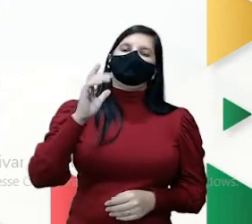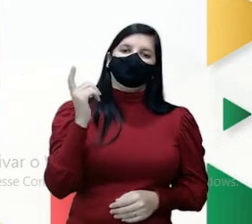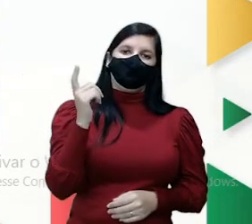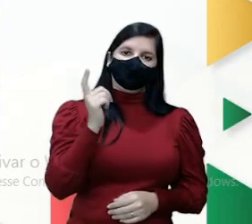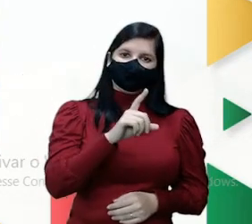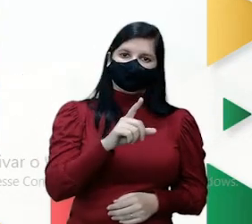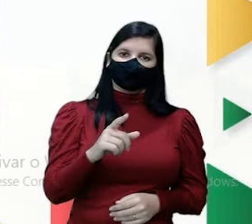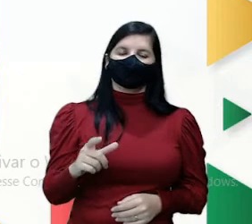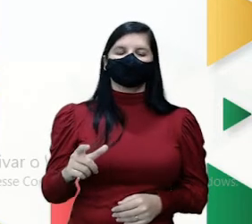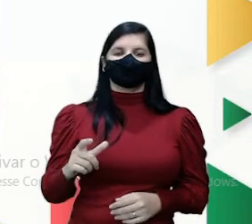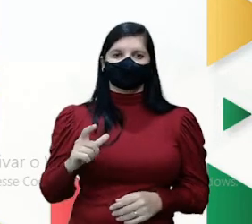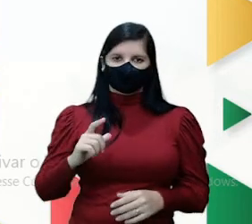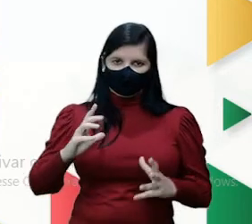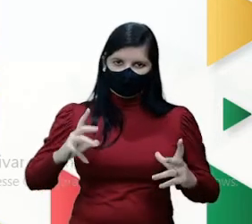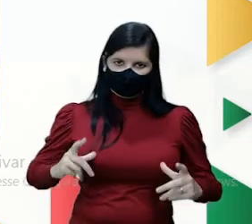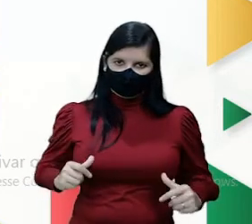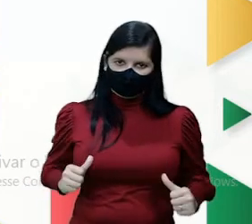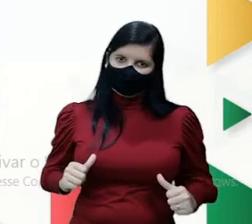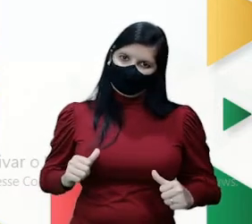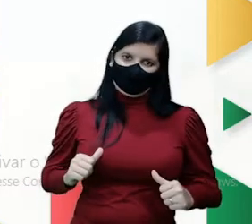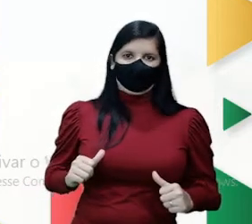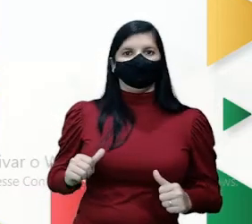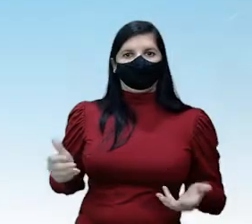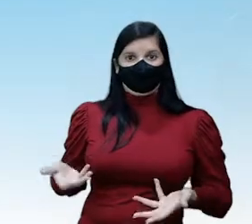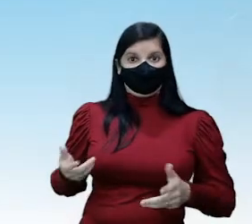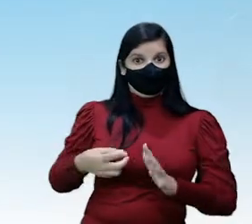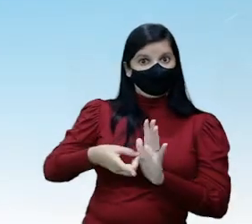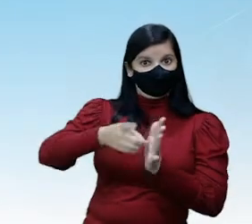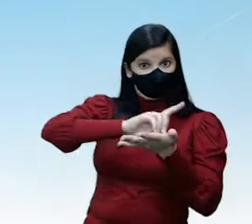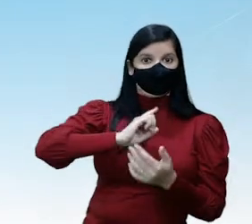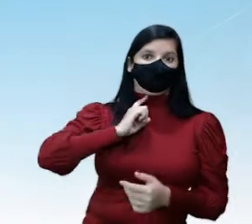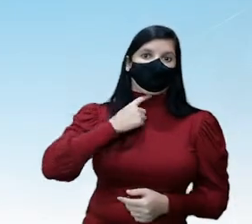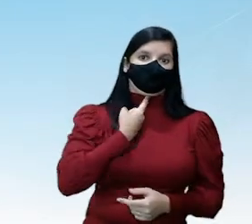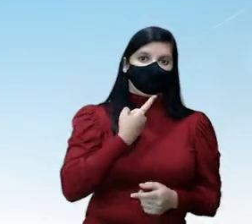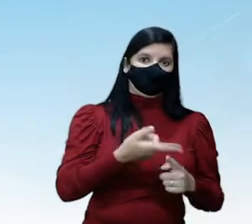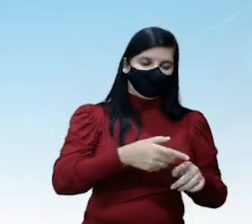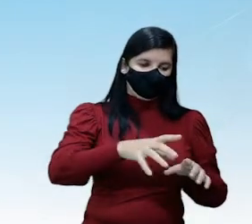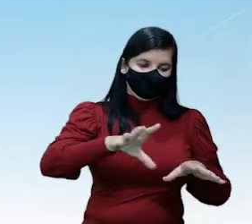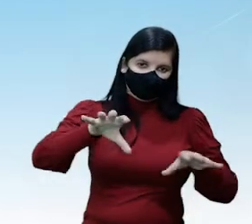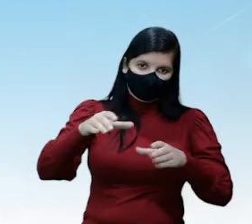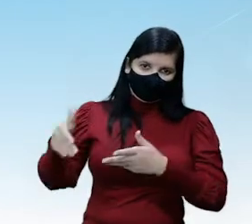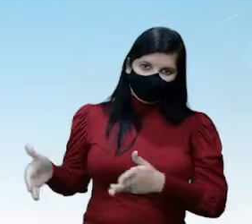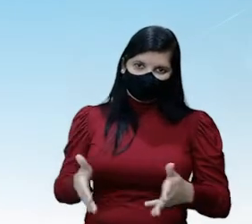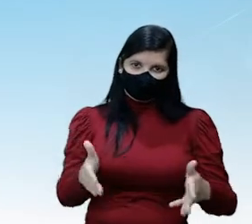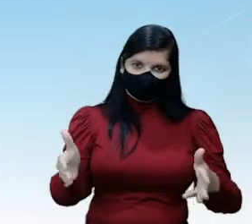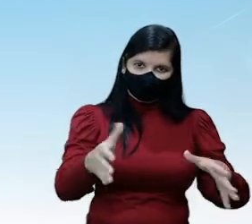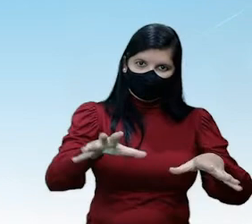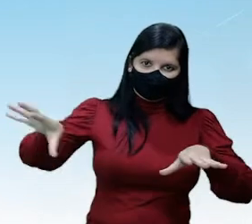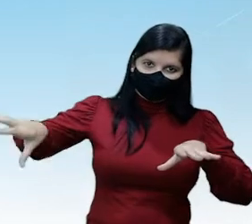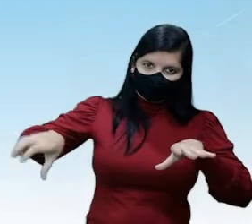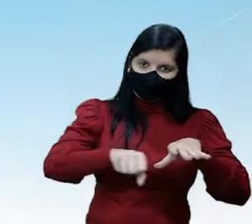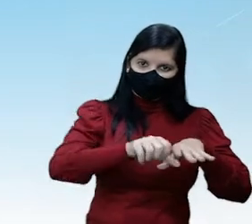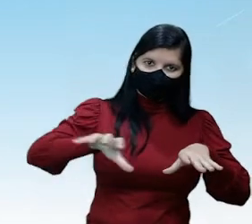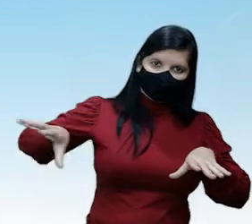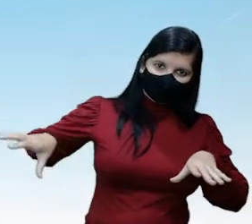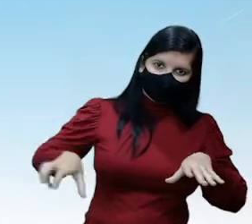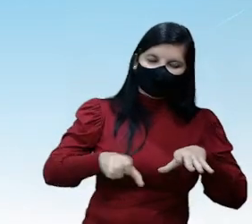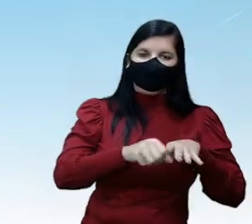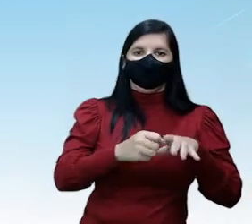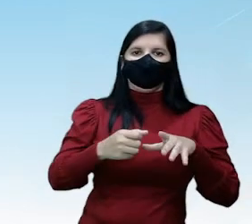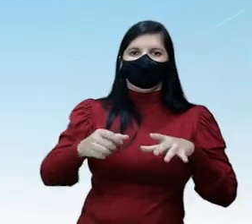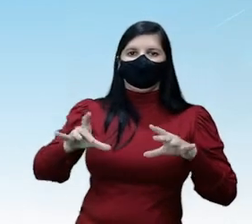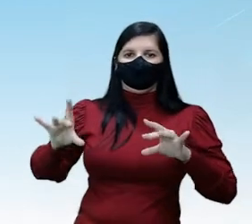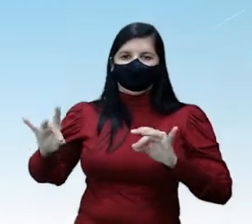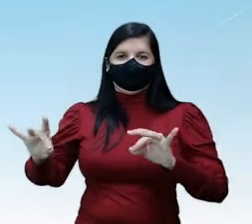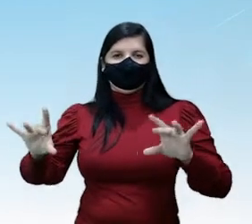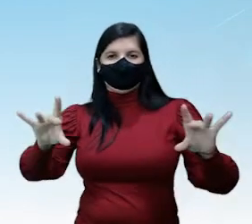ingerir, ela está de certa forma poluída. Por quê? Ela vai ser captada nos rios, nos lagos, nos